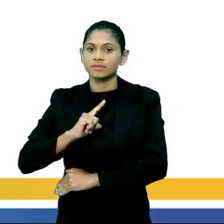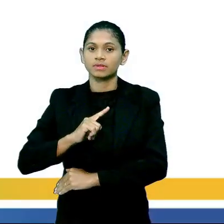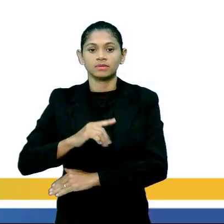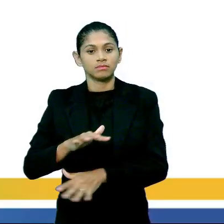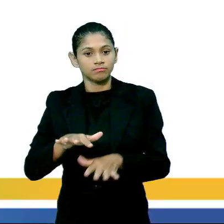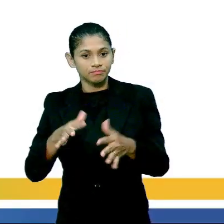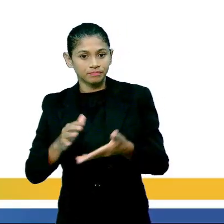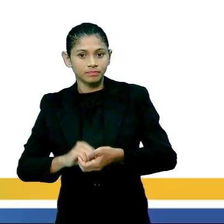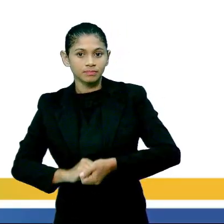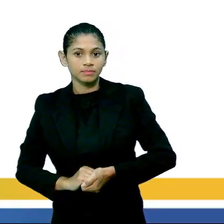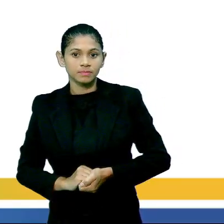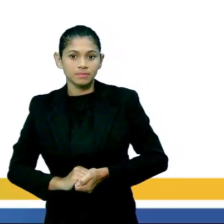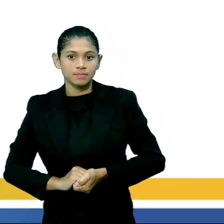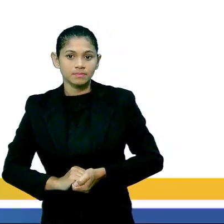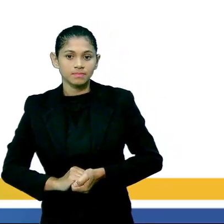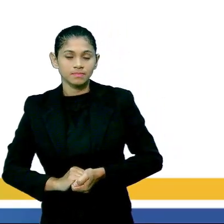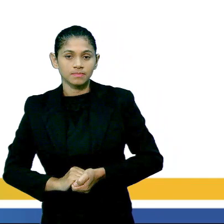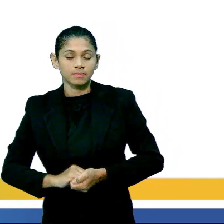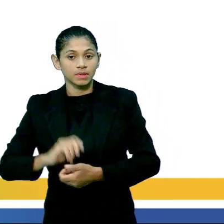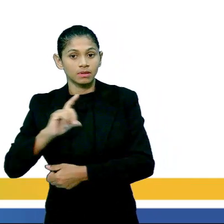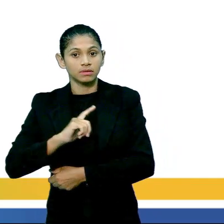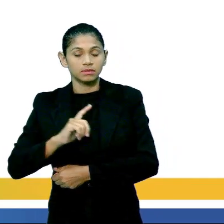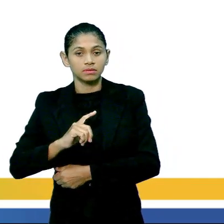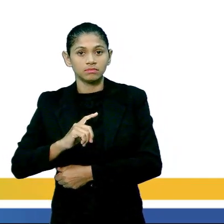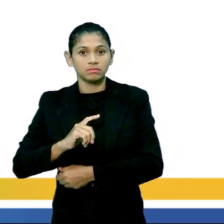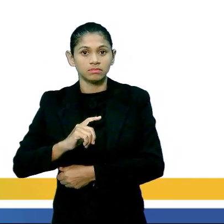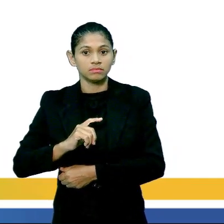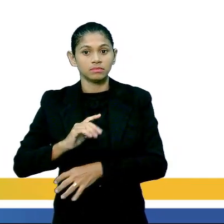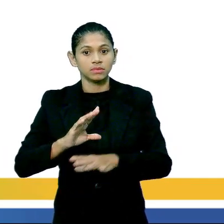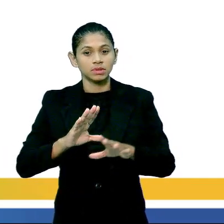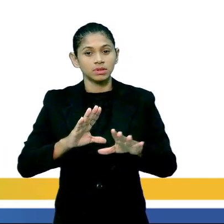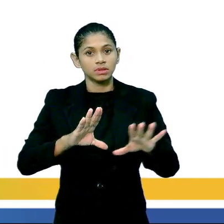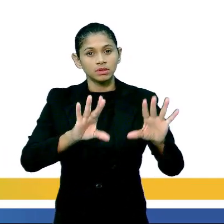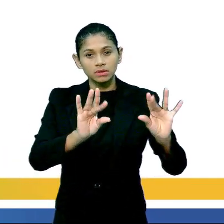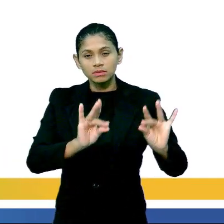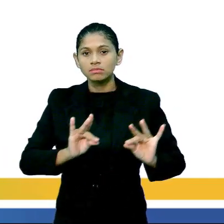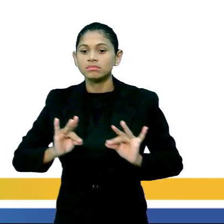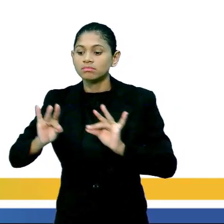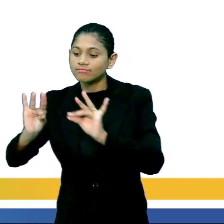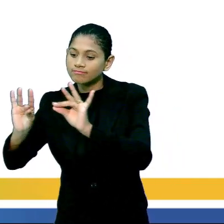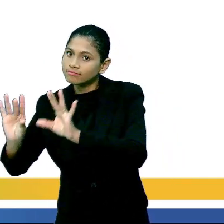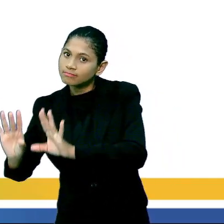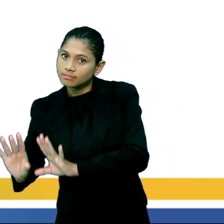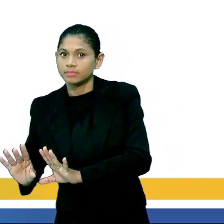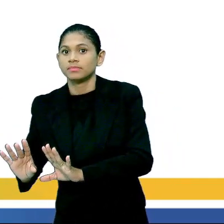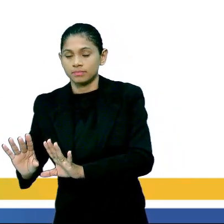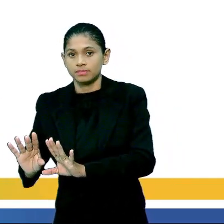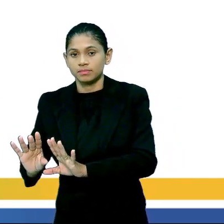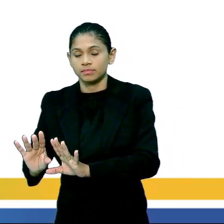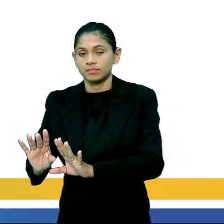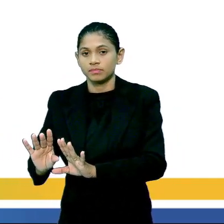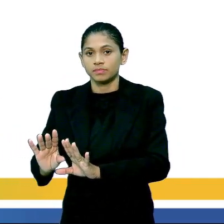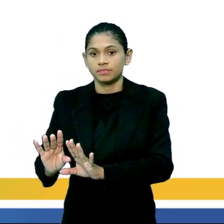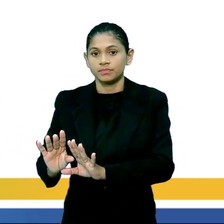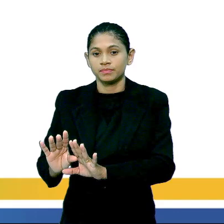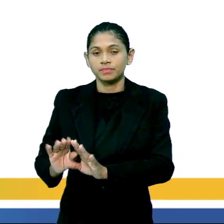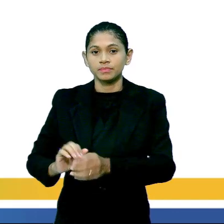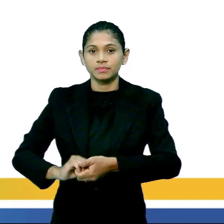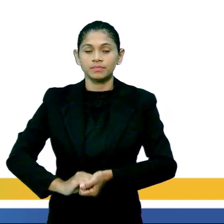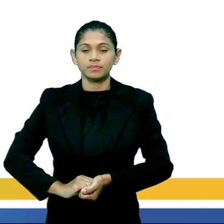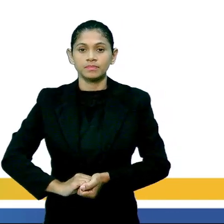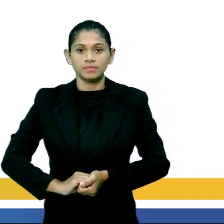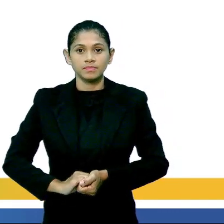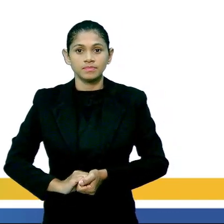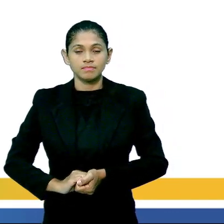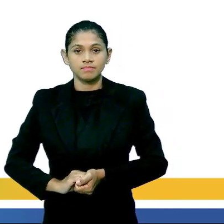isso. E aí a gente tem ele também nesse processo de transição, uma vez que a gente vai